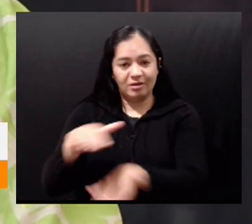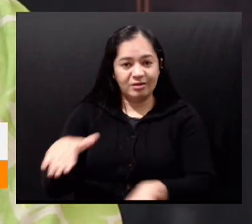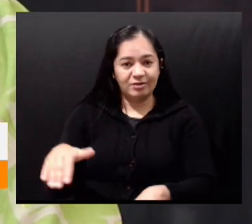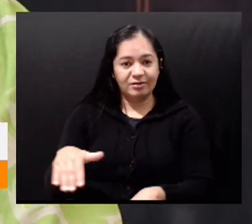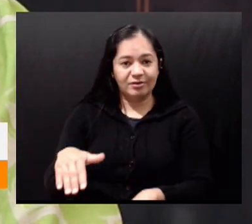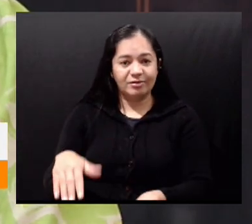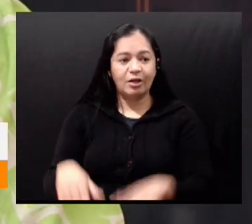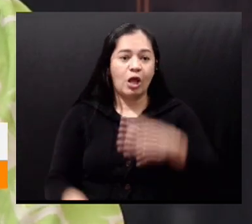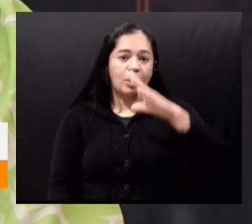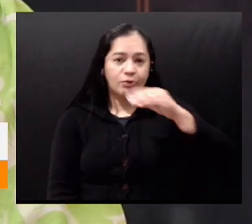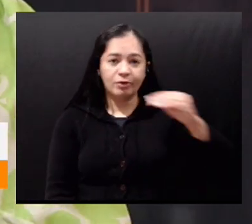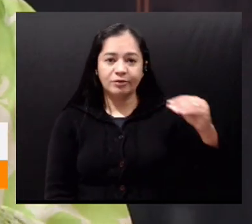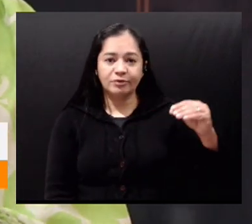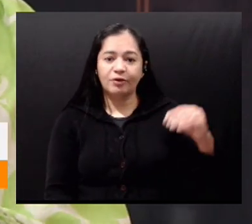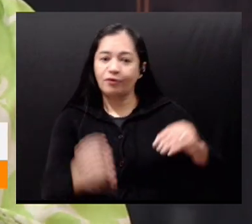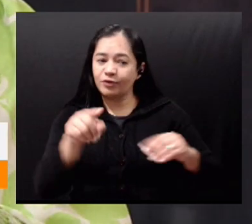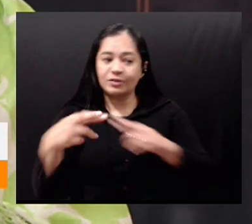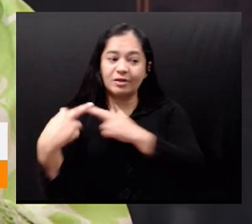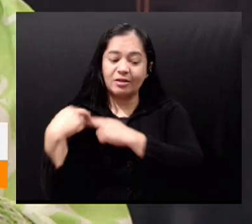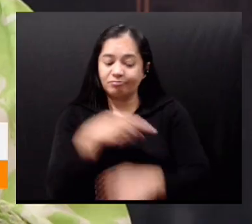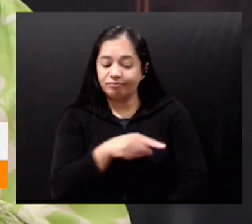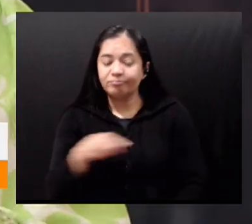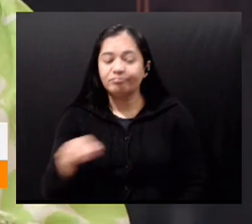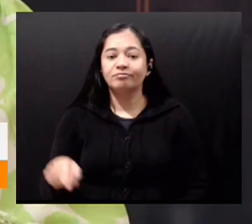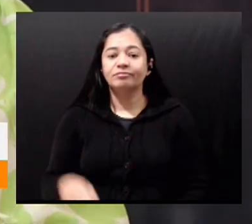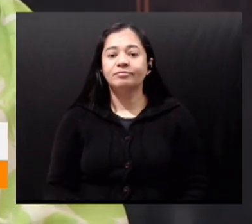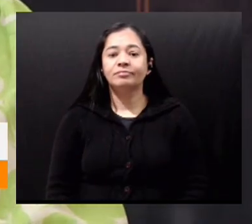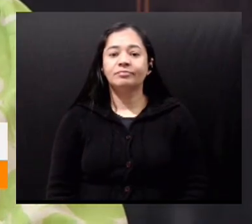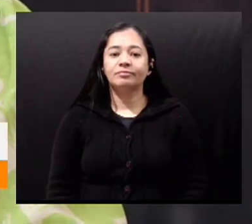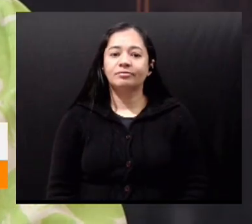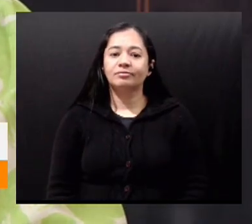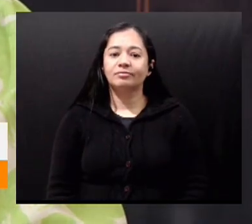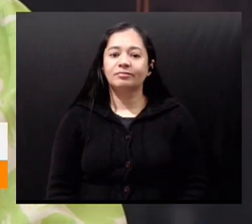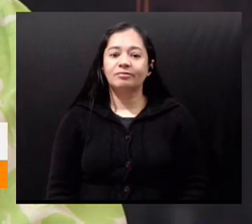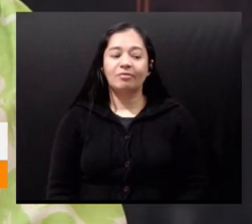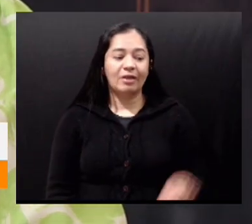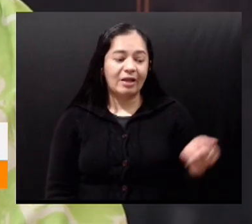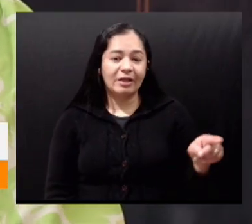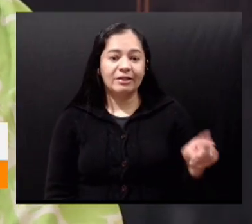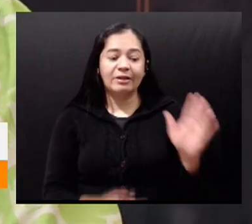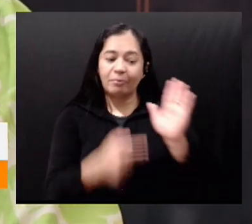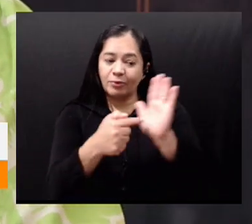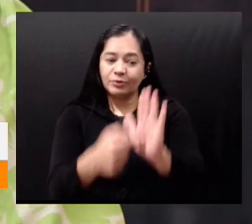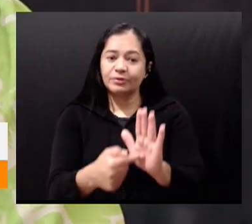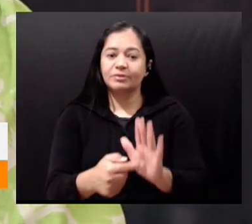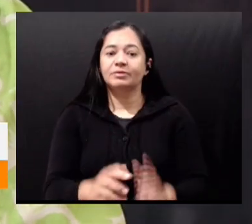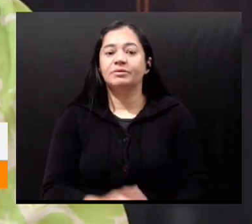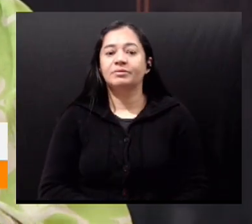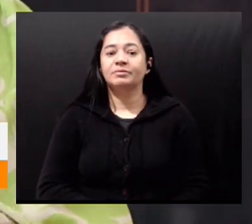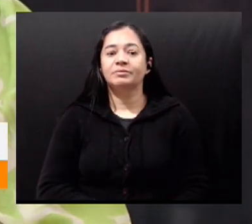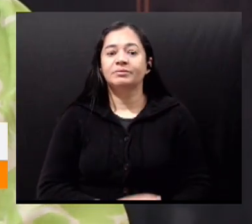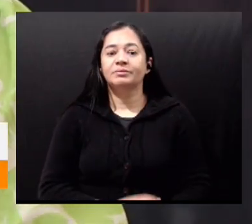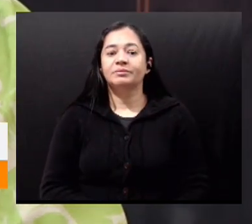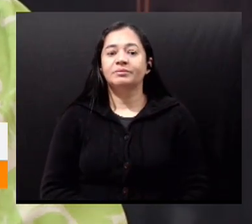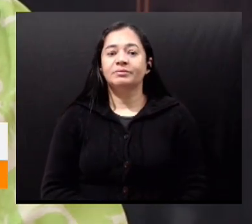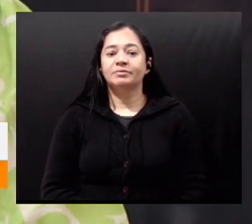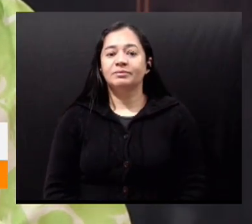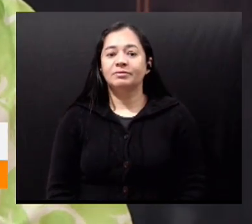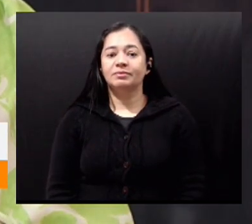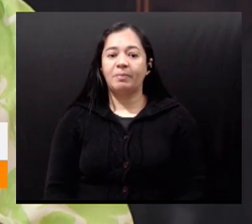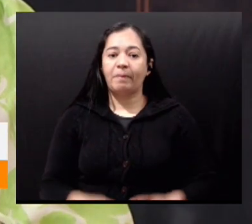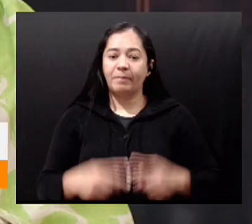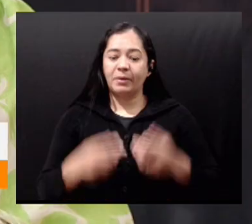que está do seu lado, ele está te dando sinais. E aí, quando chega num